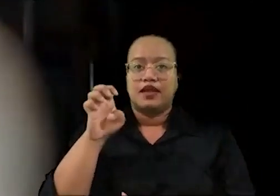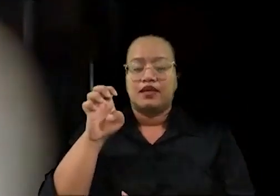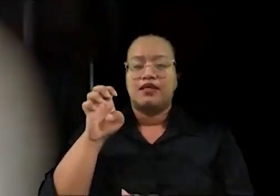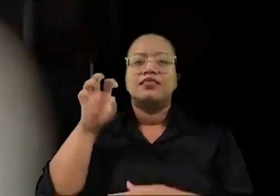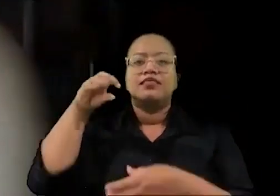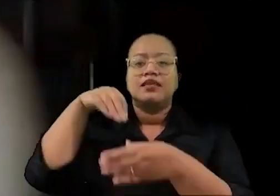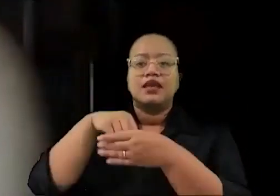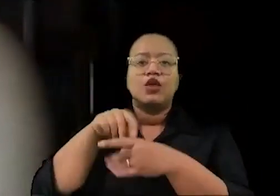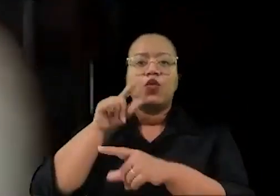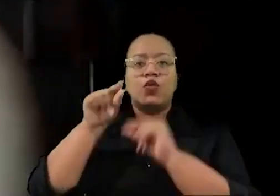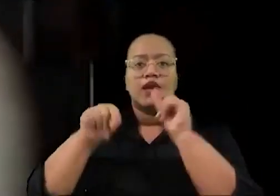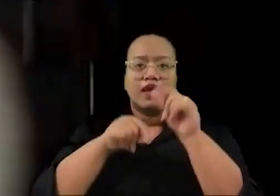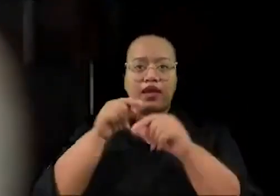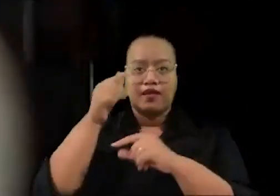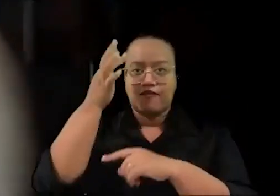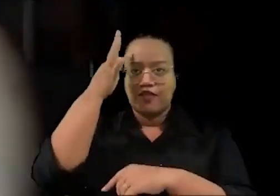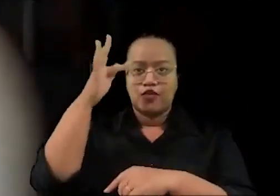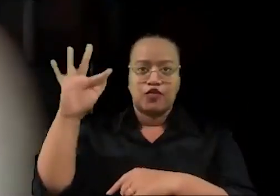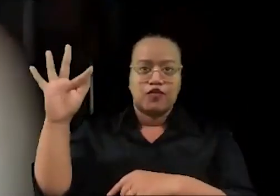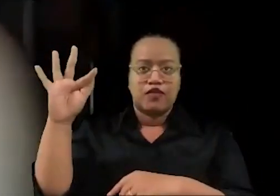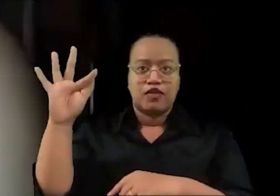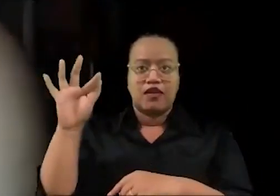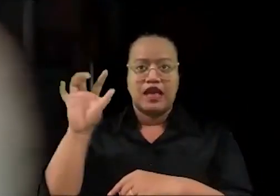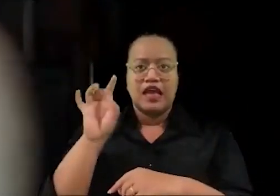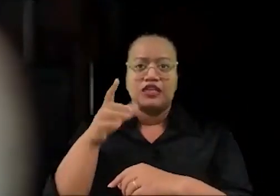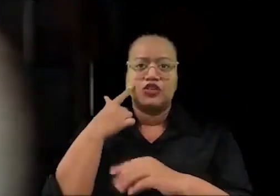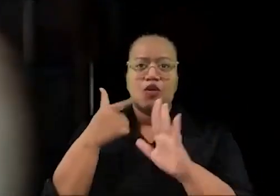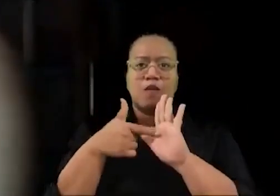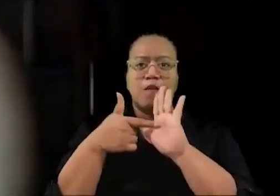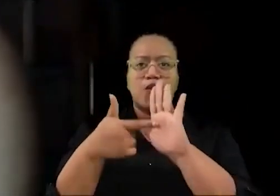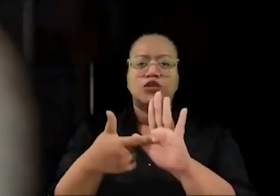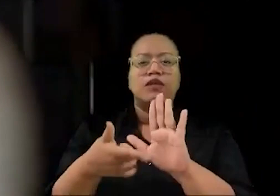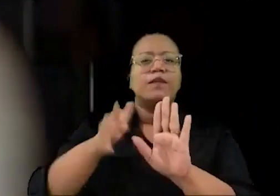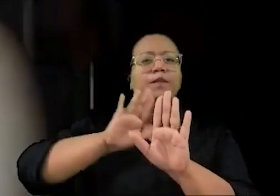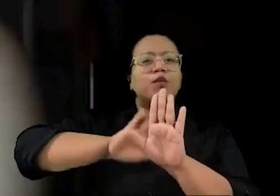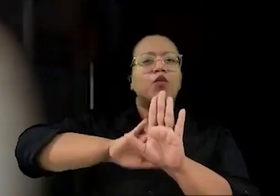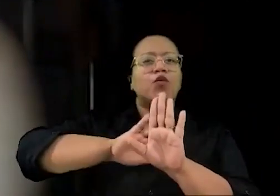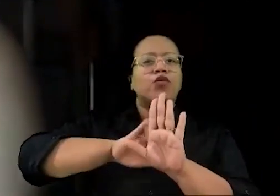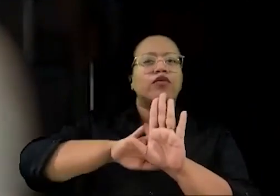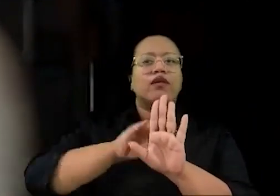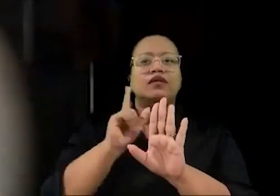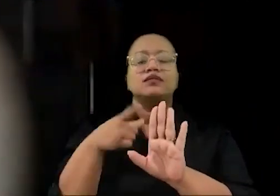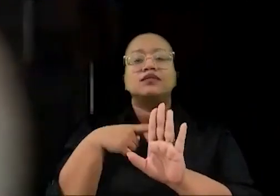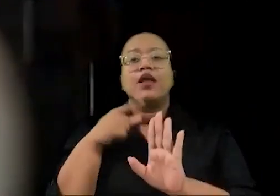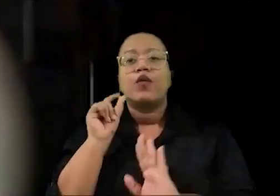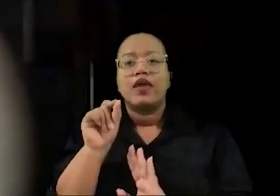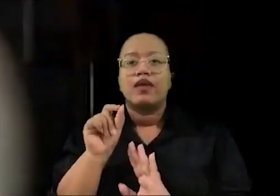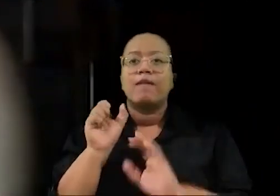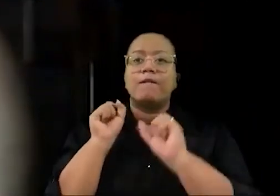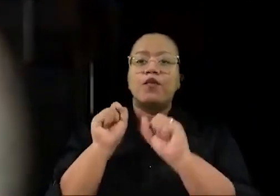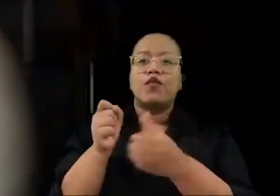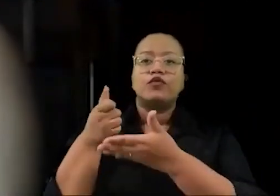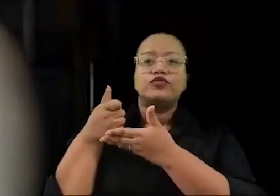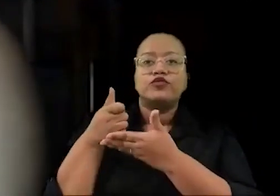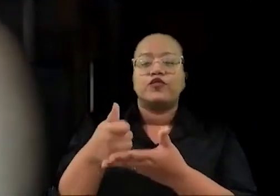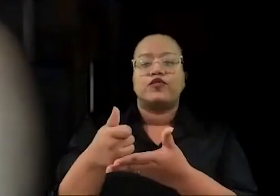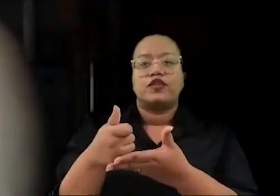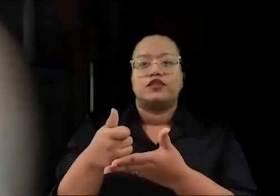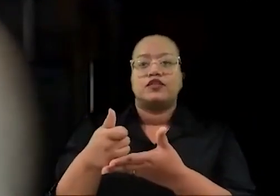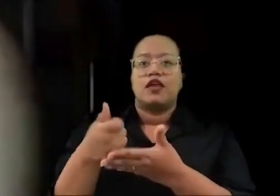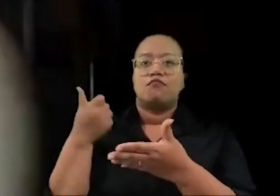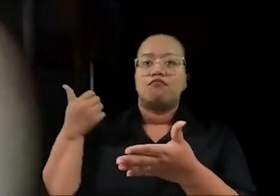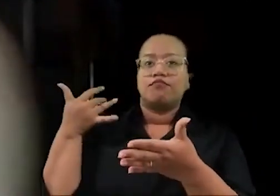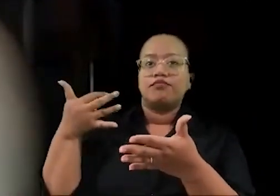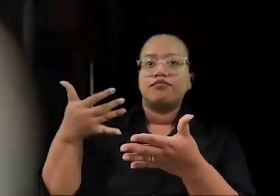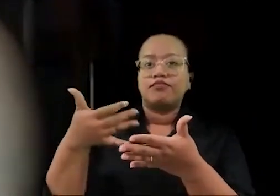essa aparência? O que ele tem por trás? O que ele pode nos oferecer ao longo do tempo, né?